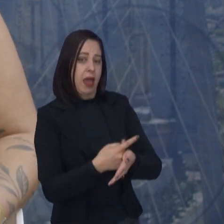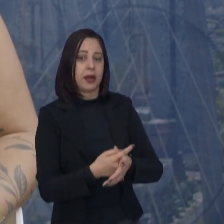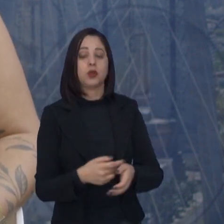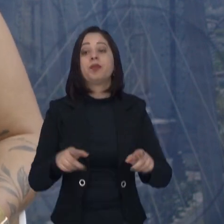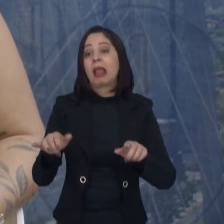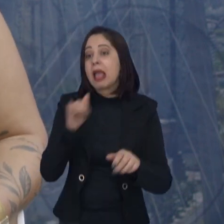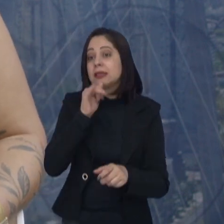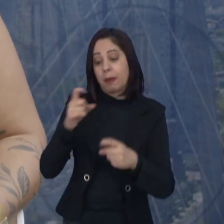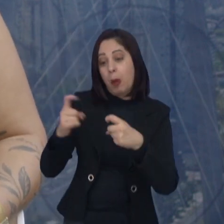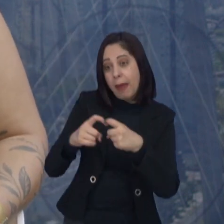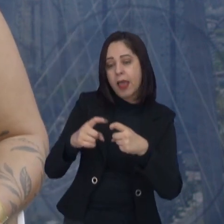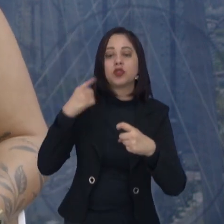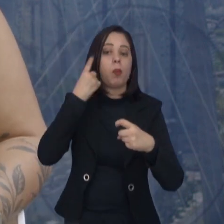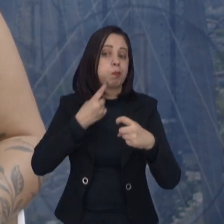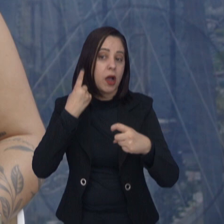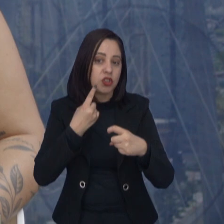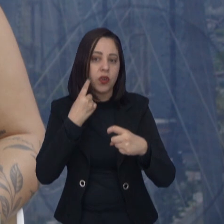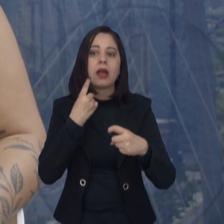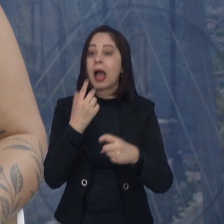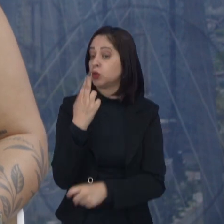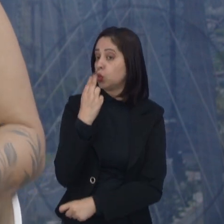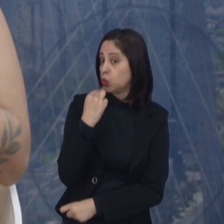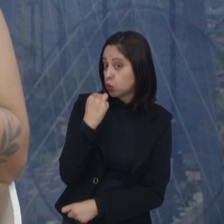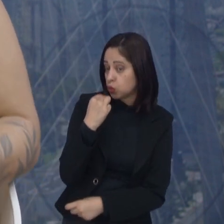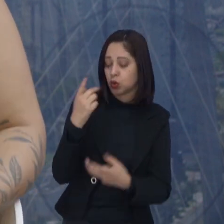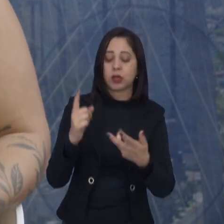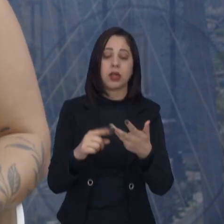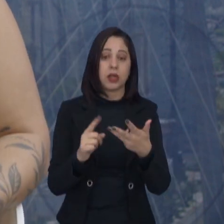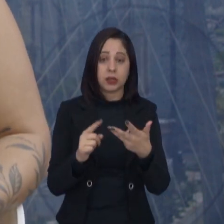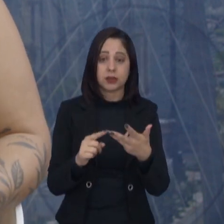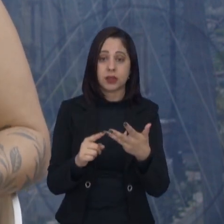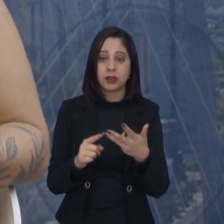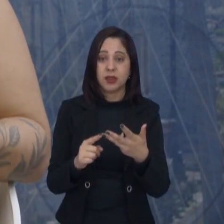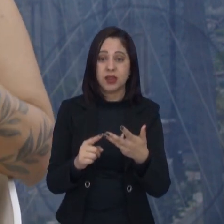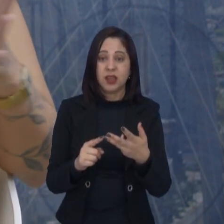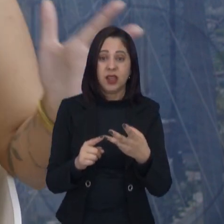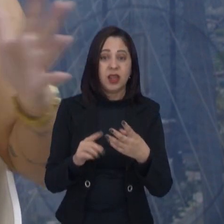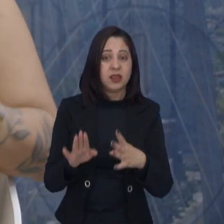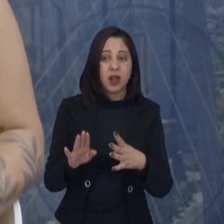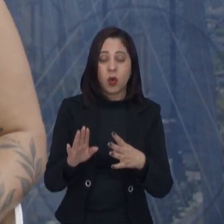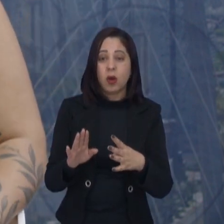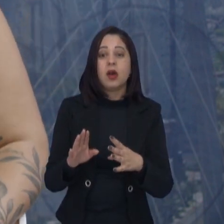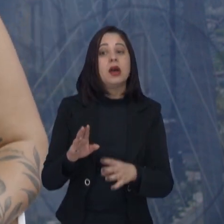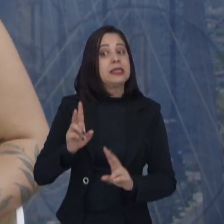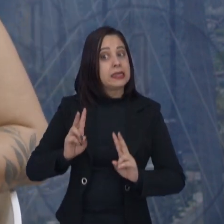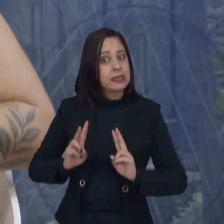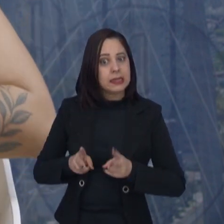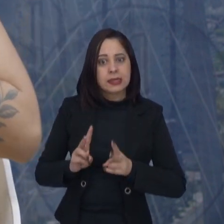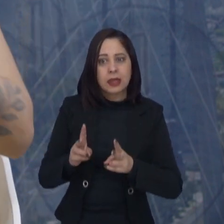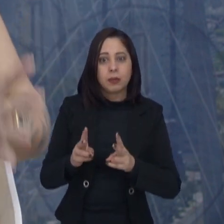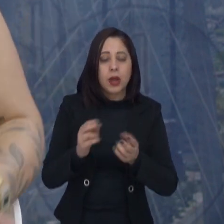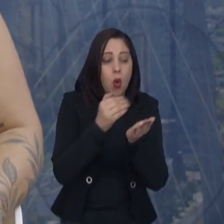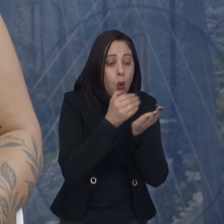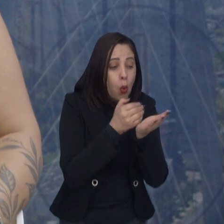gente tem advogado, a gente tem a questão da nutróloga, e até essa médica que a gente cuida, a gente começou desde mais, assim, quando ainda ela